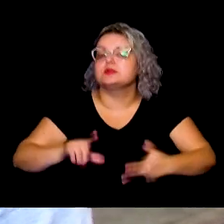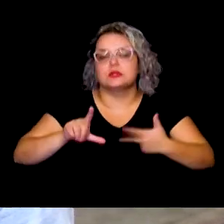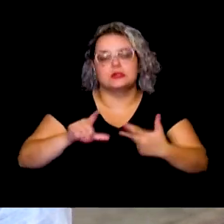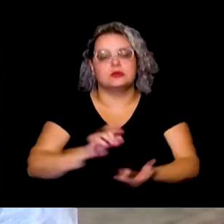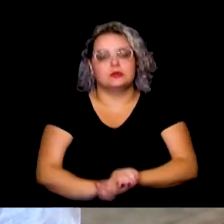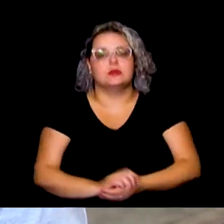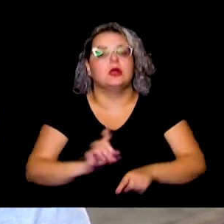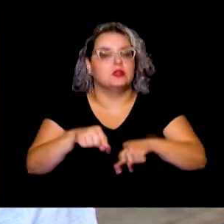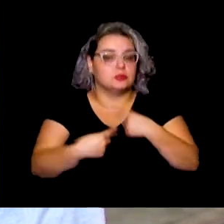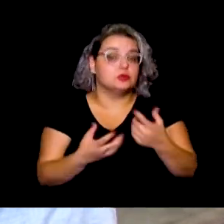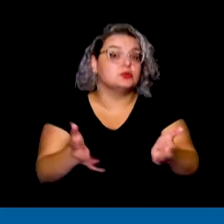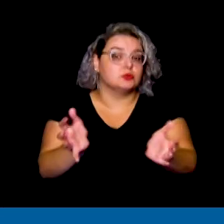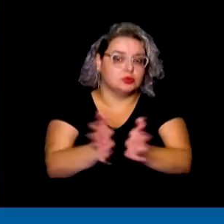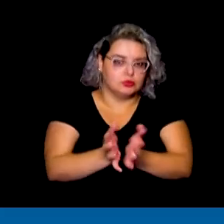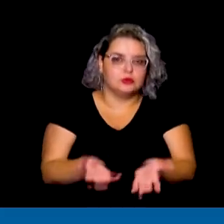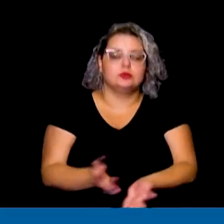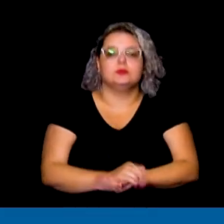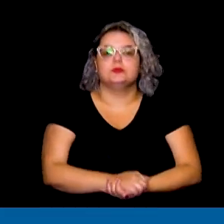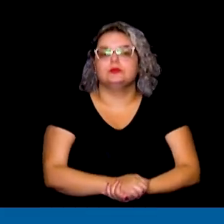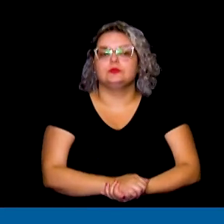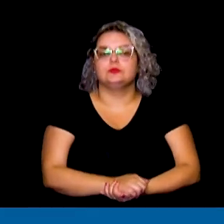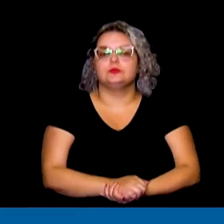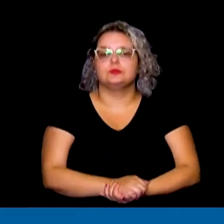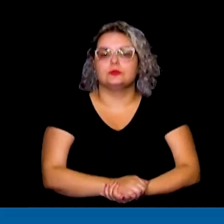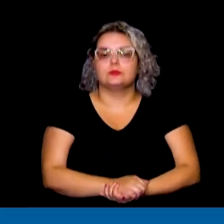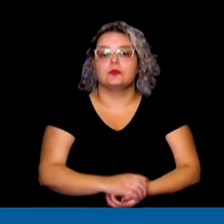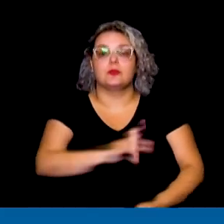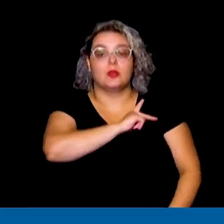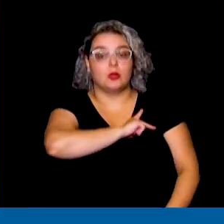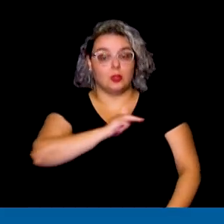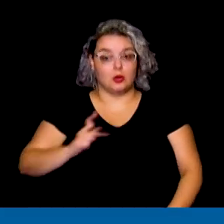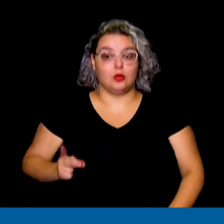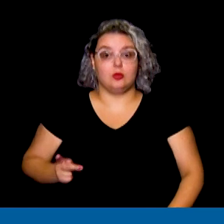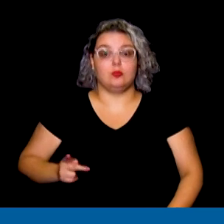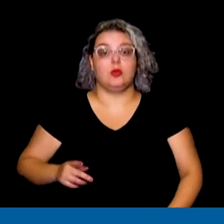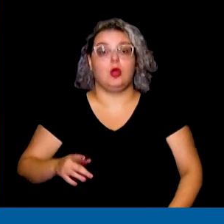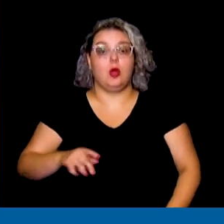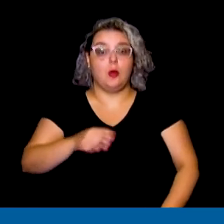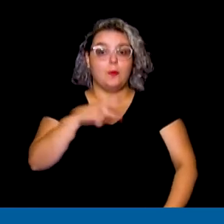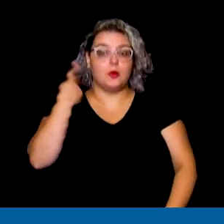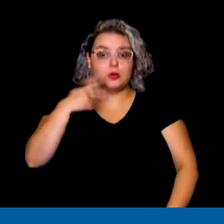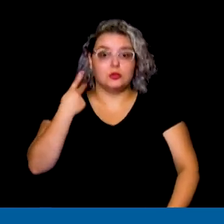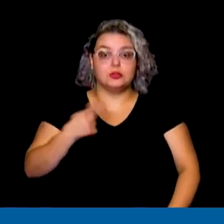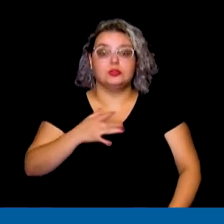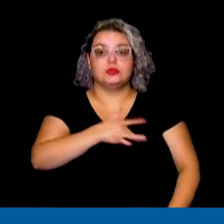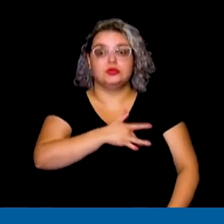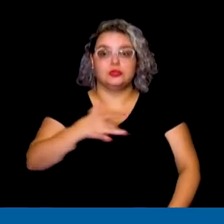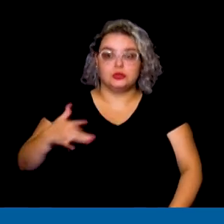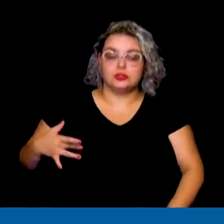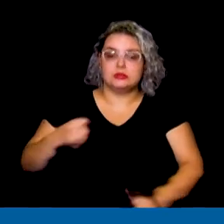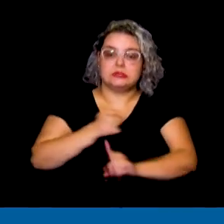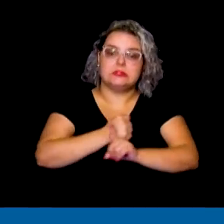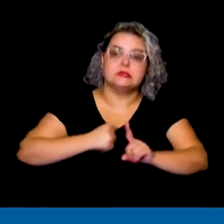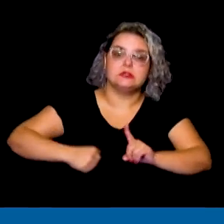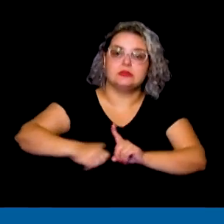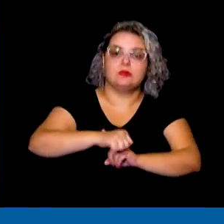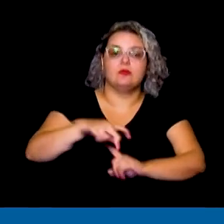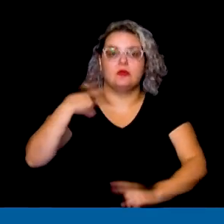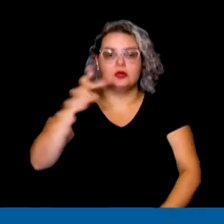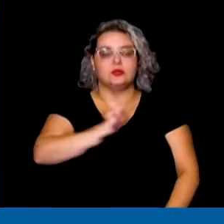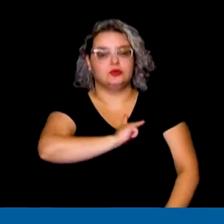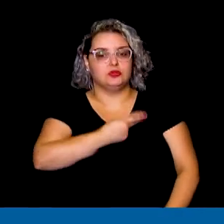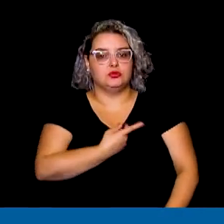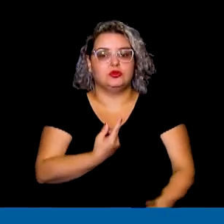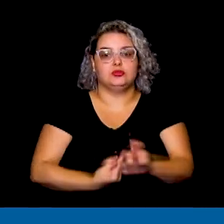aqui dentro dessa casa Legislativa as outras comissões ficaram assim na presidência da comissão de política social e saúde